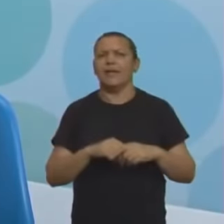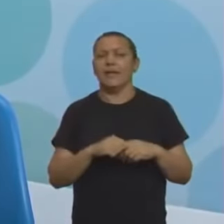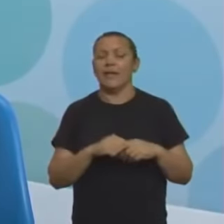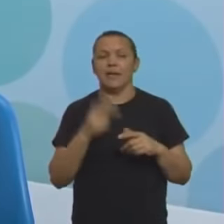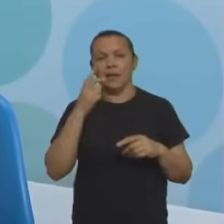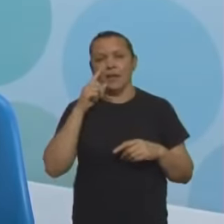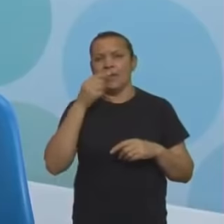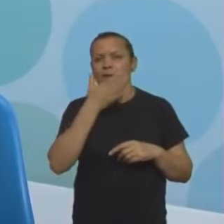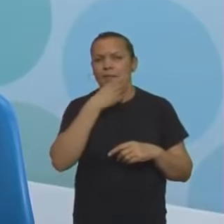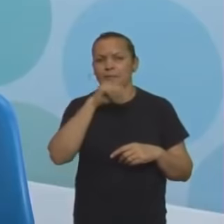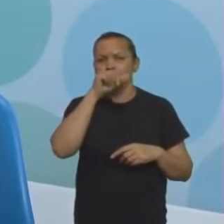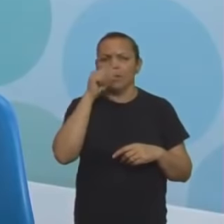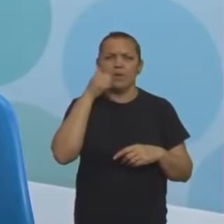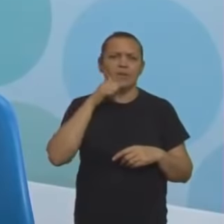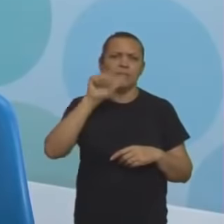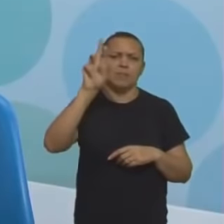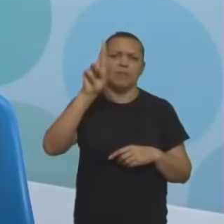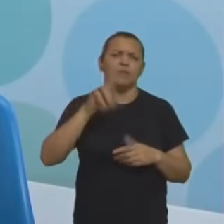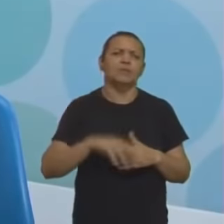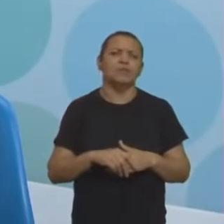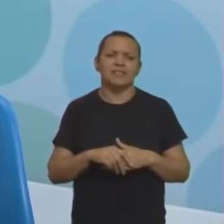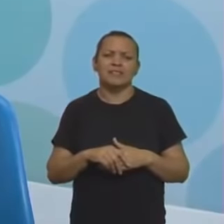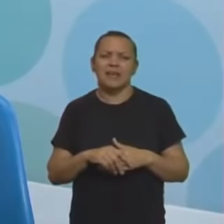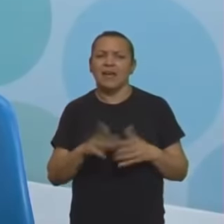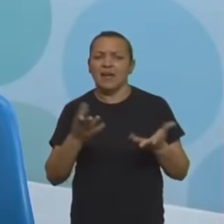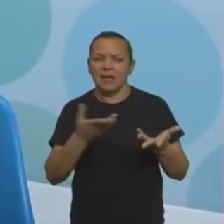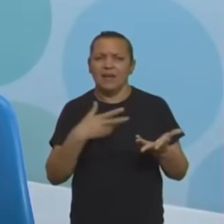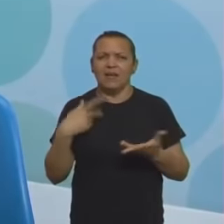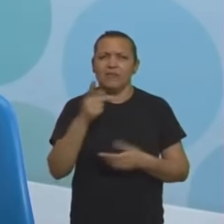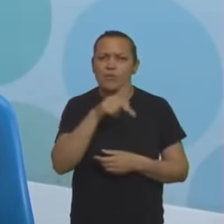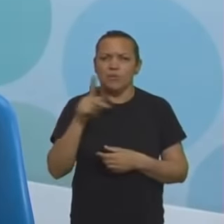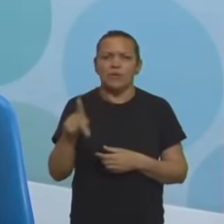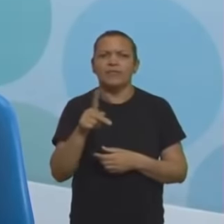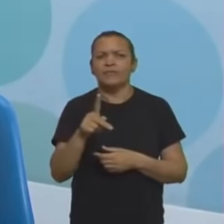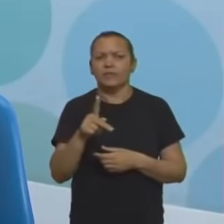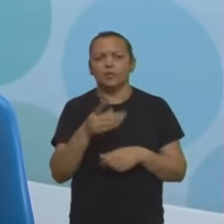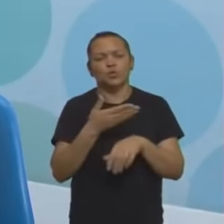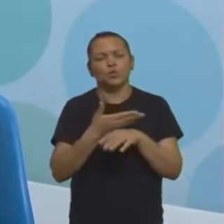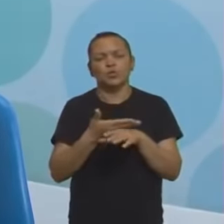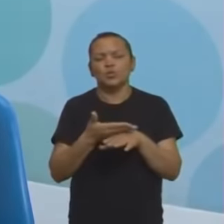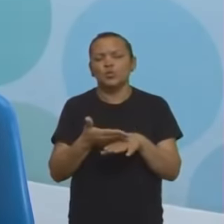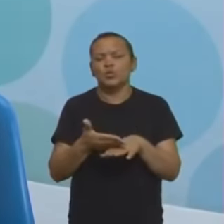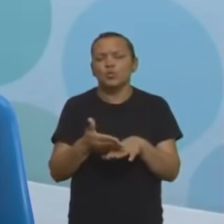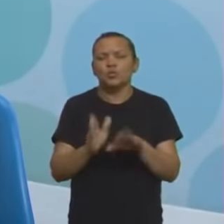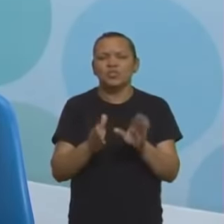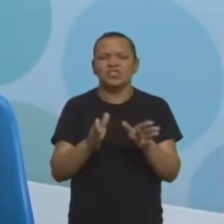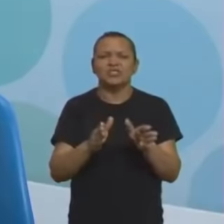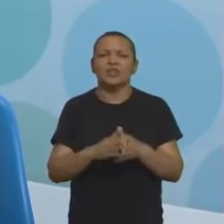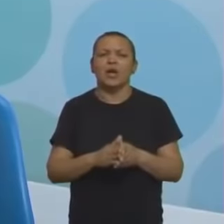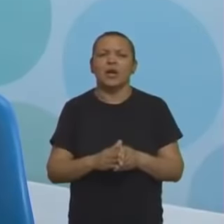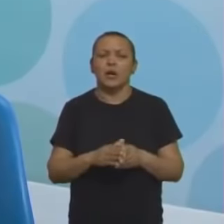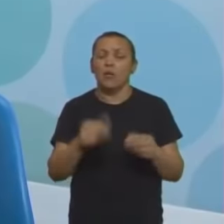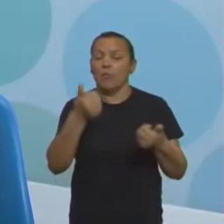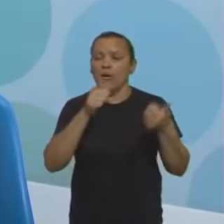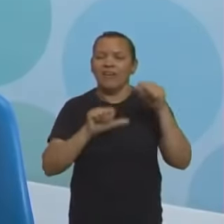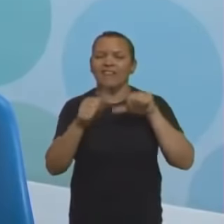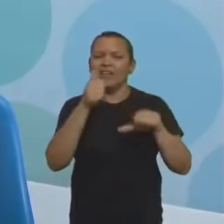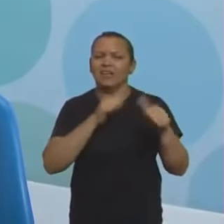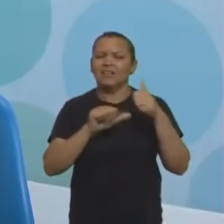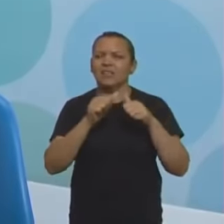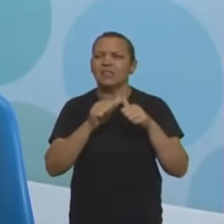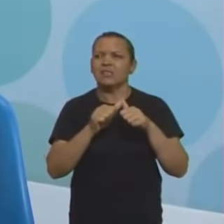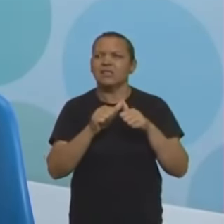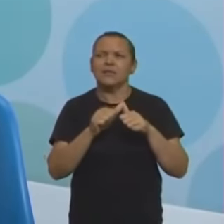cujos parâmetros nós professores estamos acostumados, habituados, né? É uma avaliação no